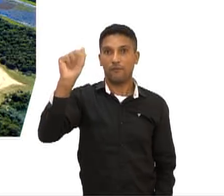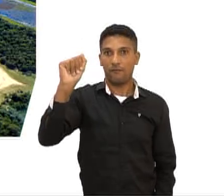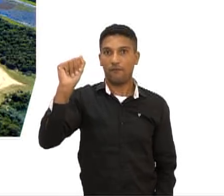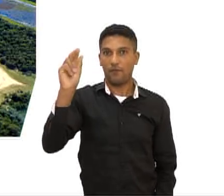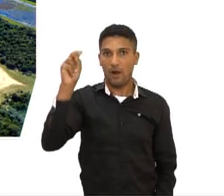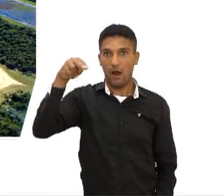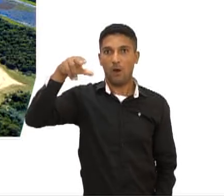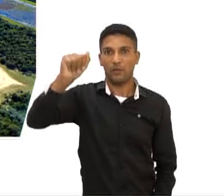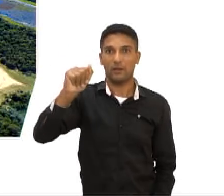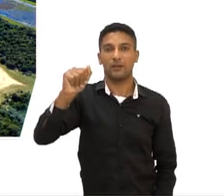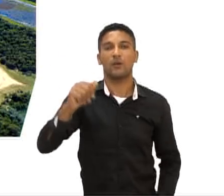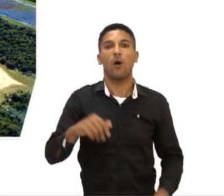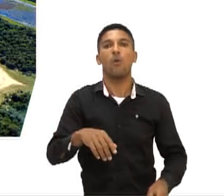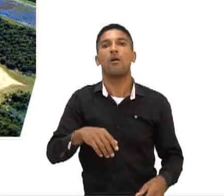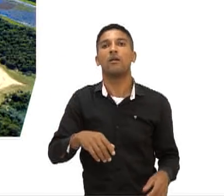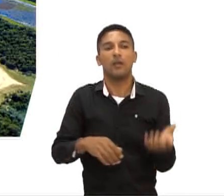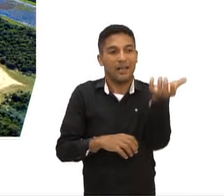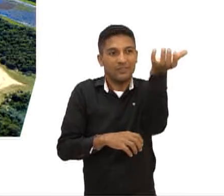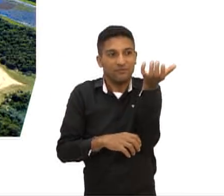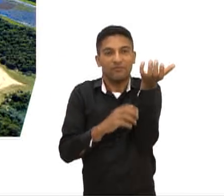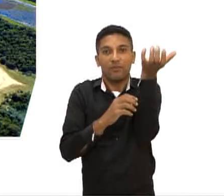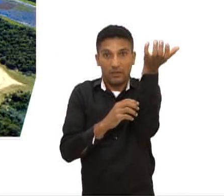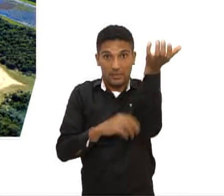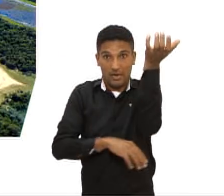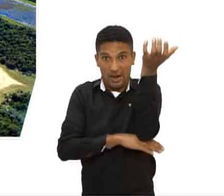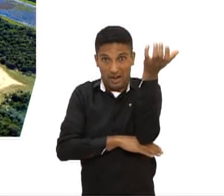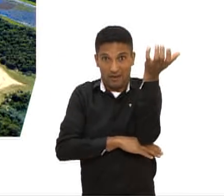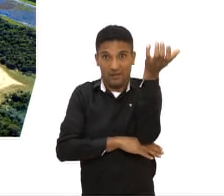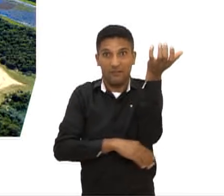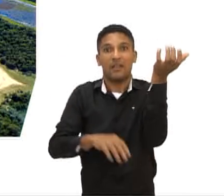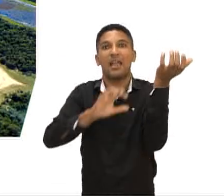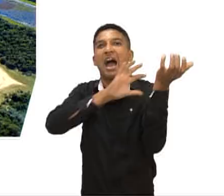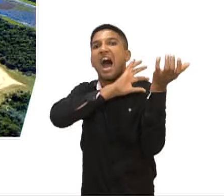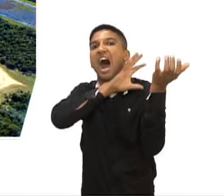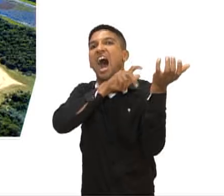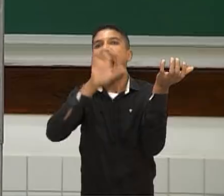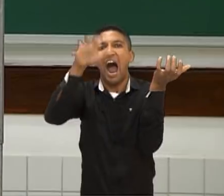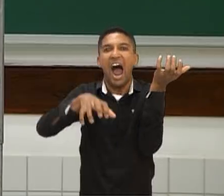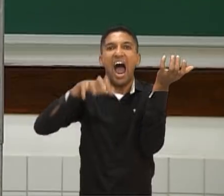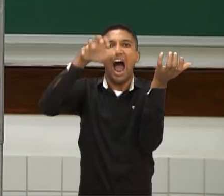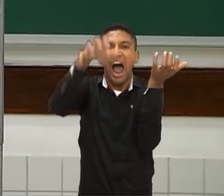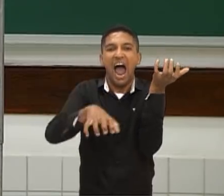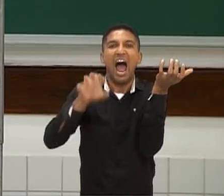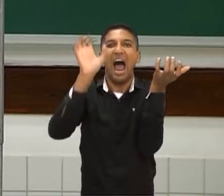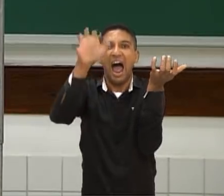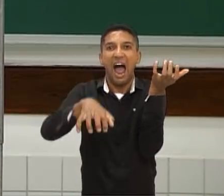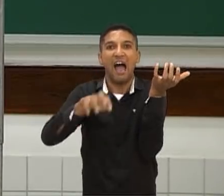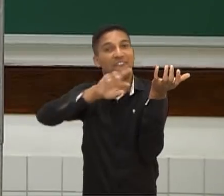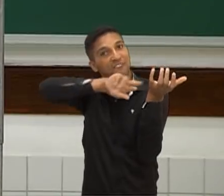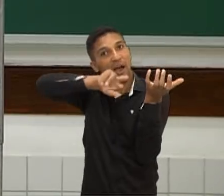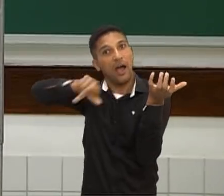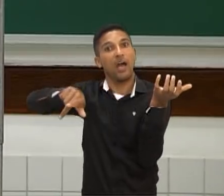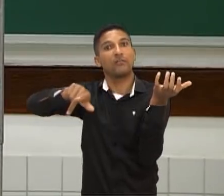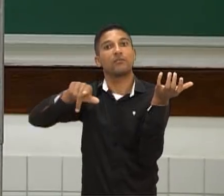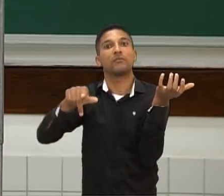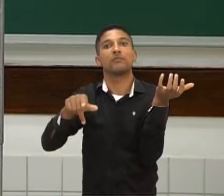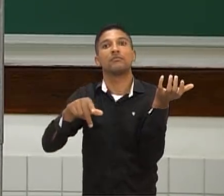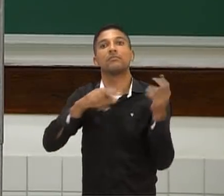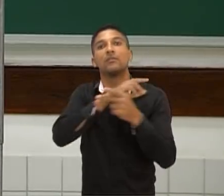dos biomas mais bem preservados do nosso país, de acordo com os órgãos governamentais.